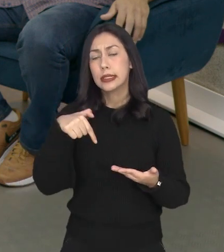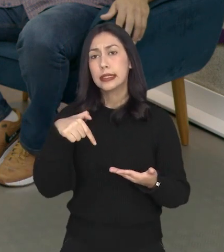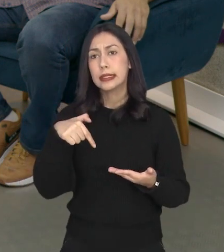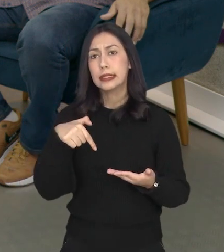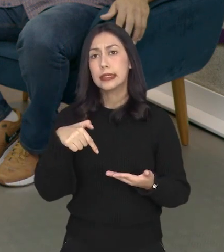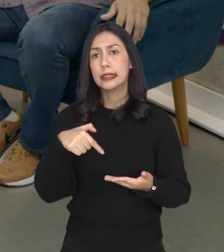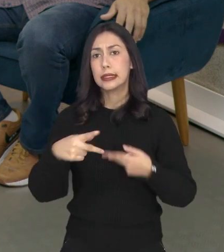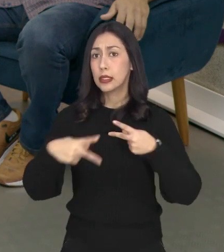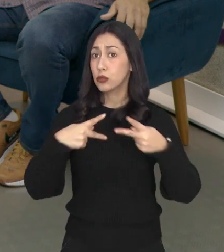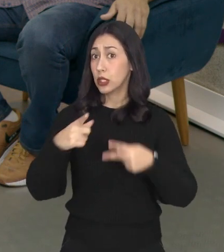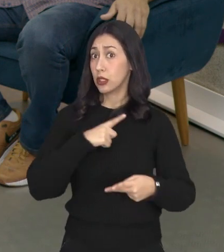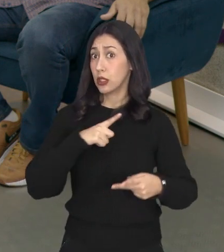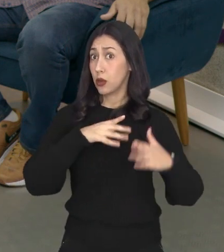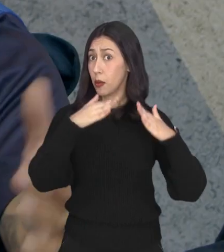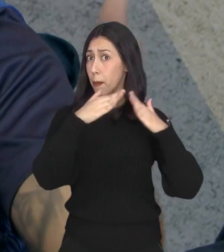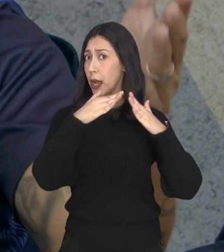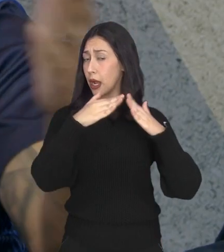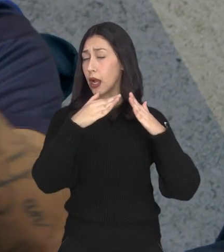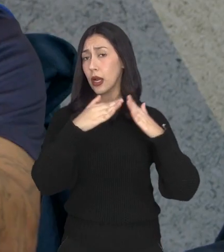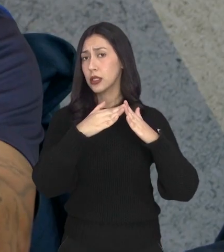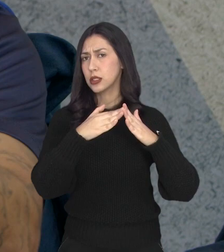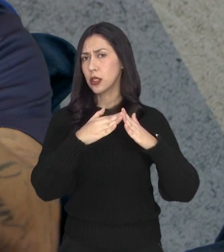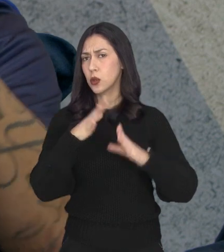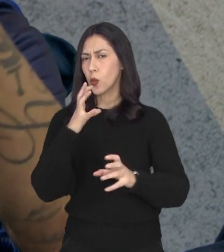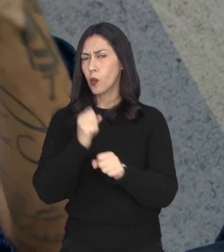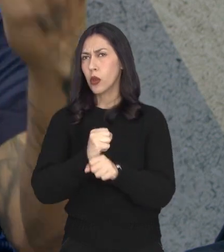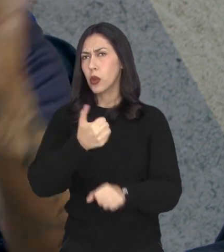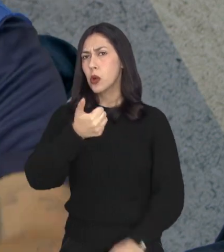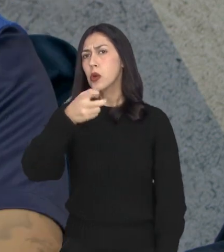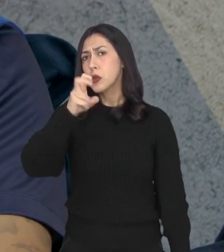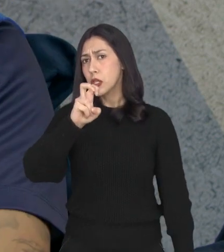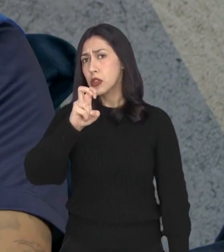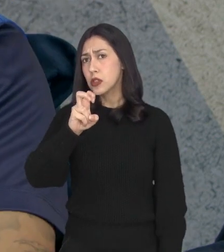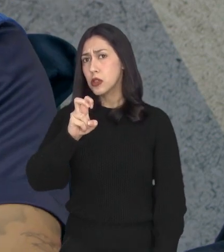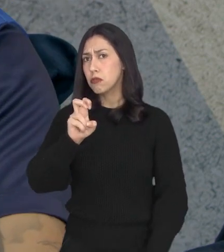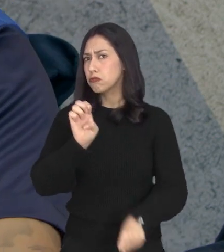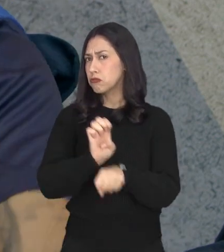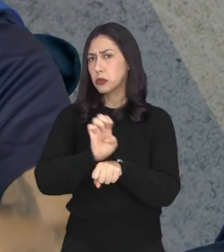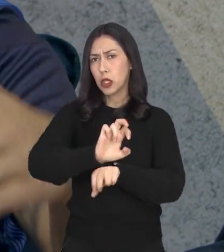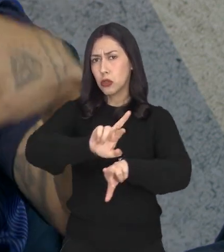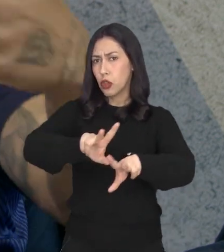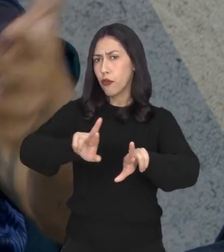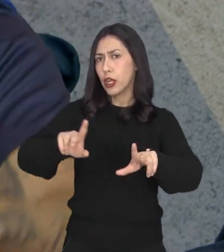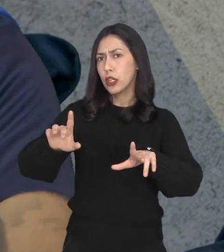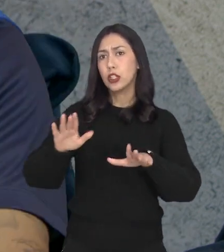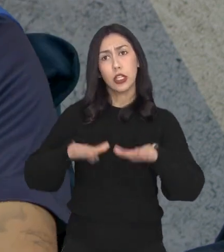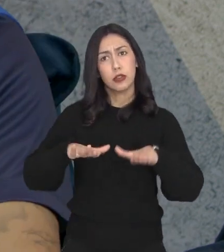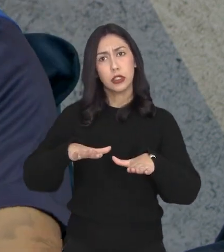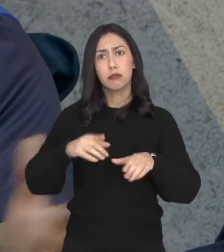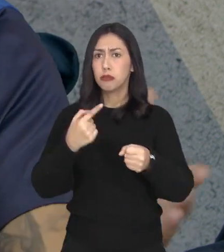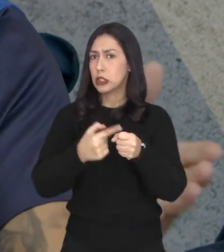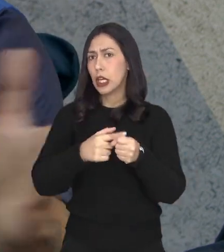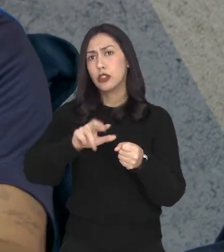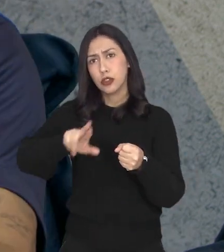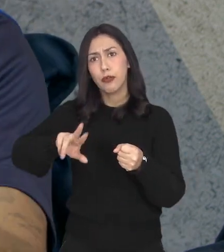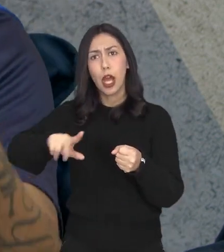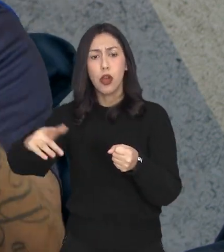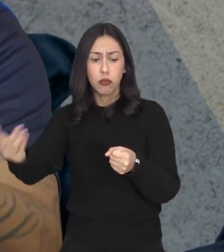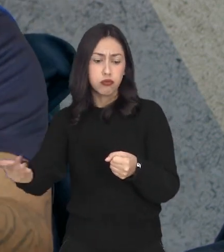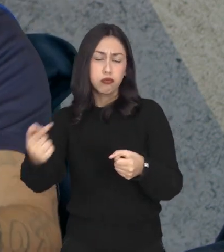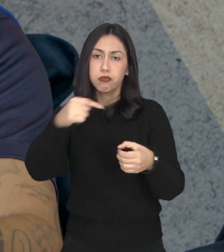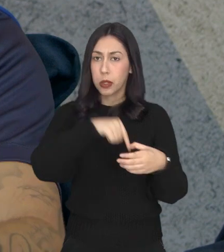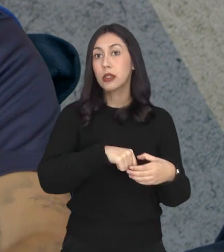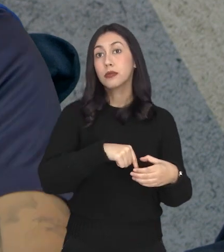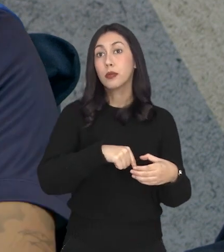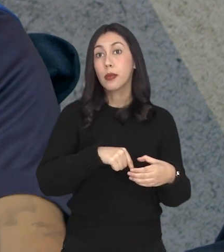aqui pelo São José, a gente tem uma casa, né, onde 15 são de fora do estado, até mesmo da cidade. E os outros 15